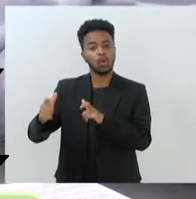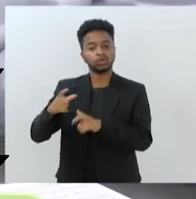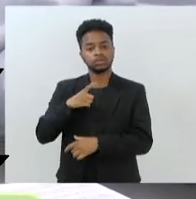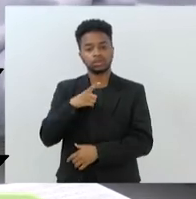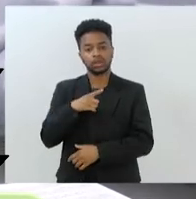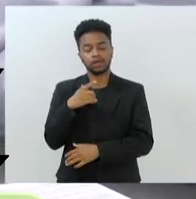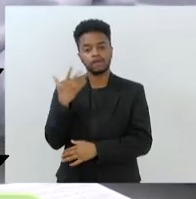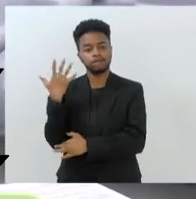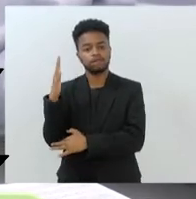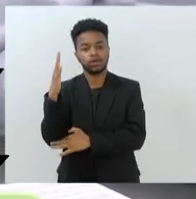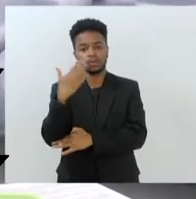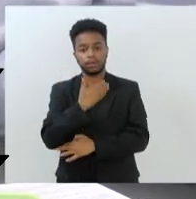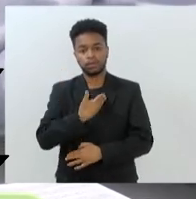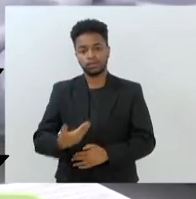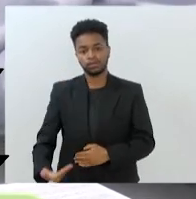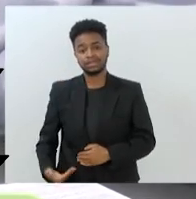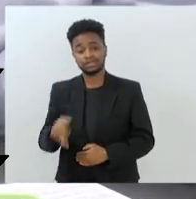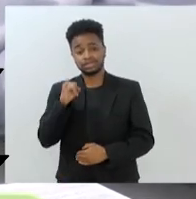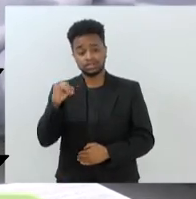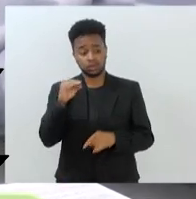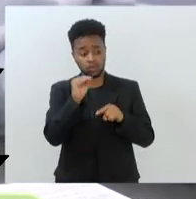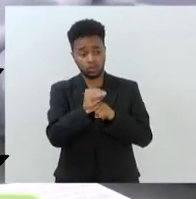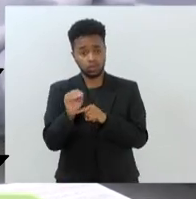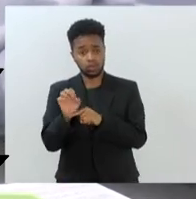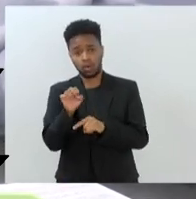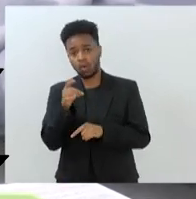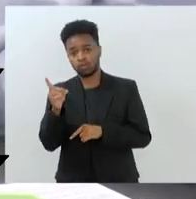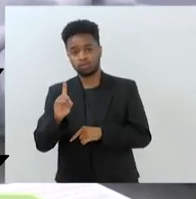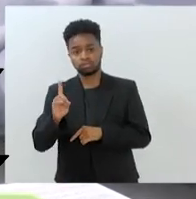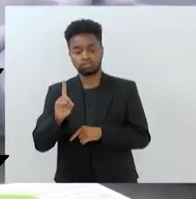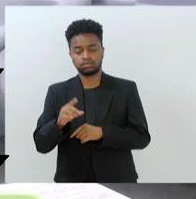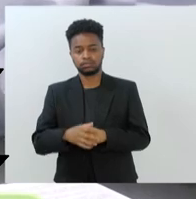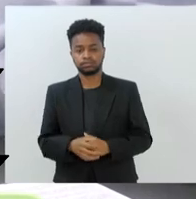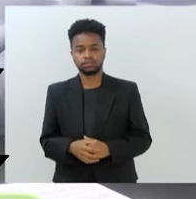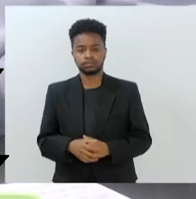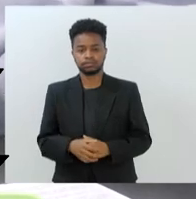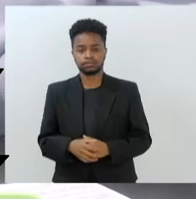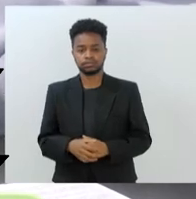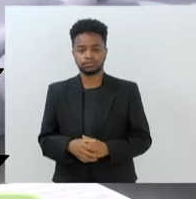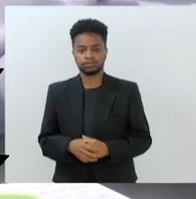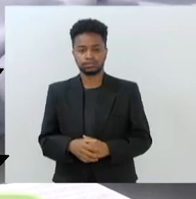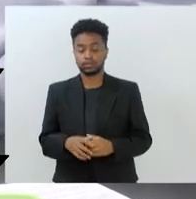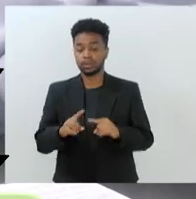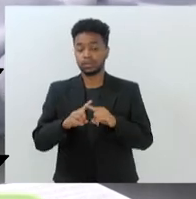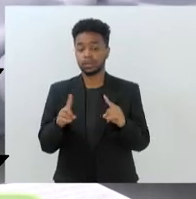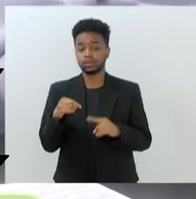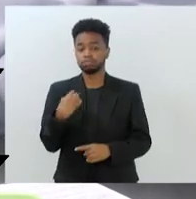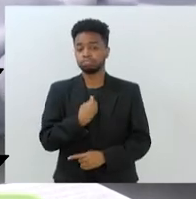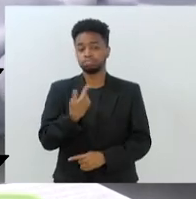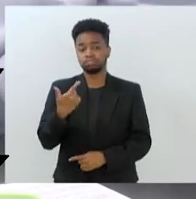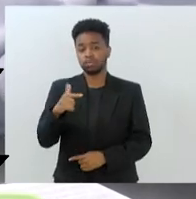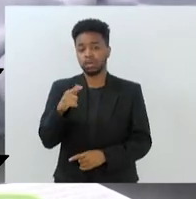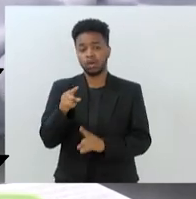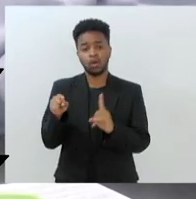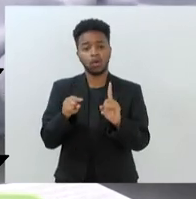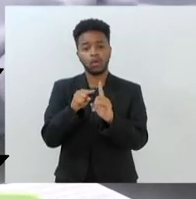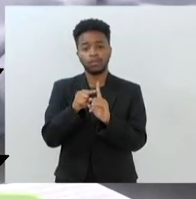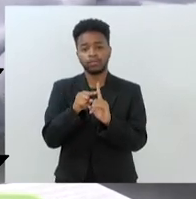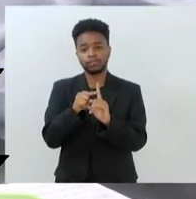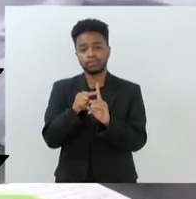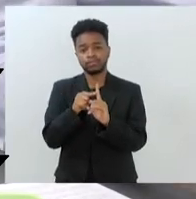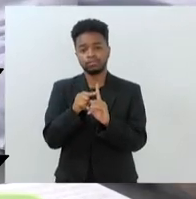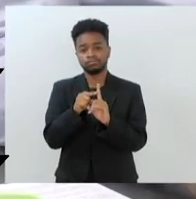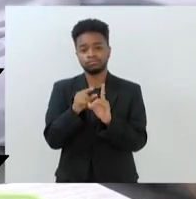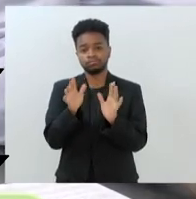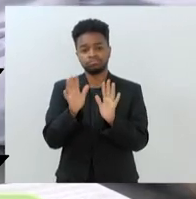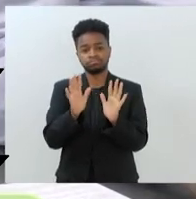florestas públicas? Elas estão cuidadas, não estão cuidadas? Então, a gente não está querendo fazer uma atividade A, B ou C